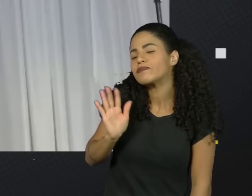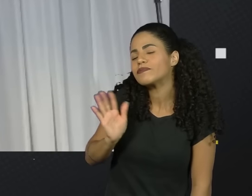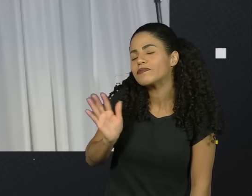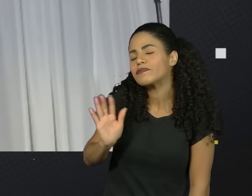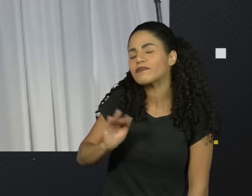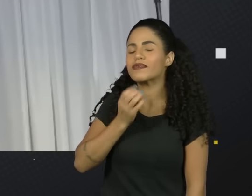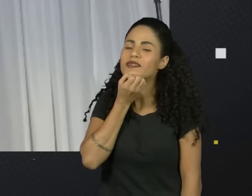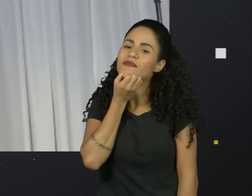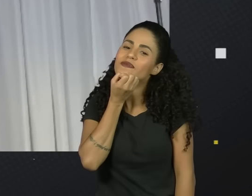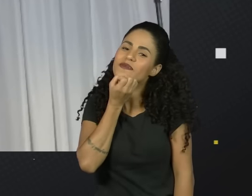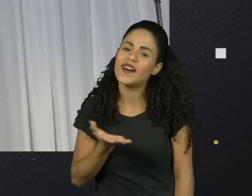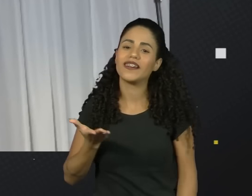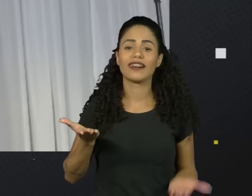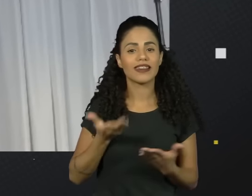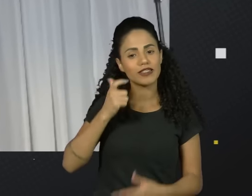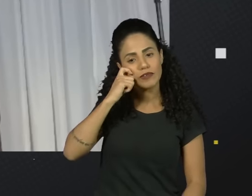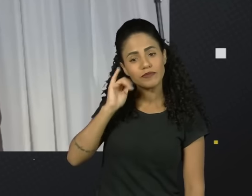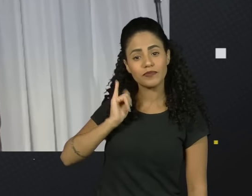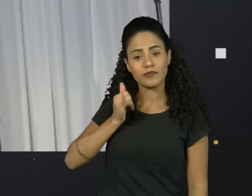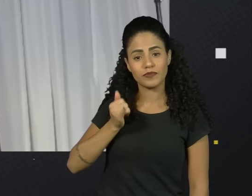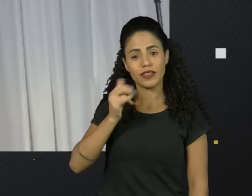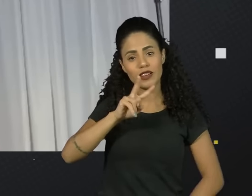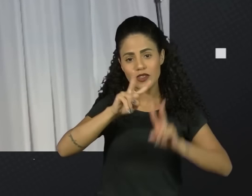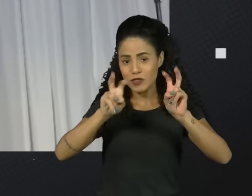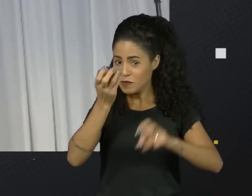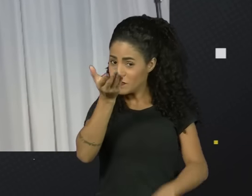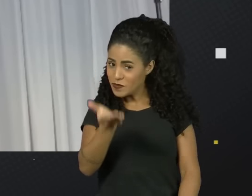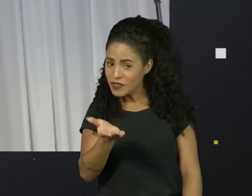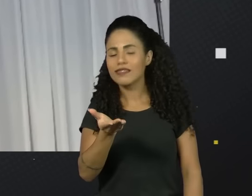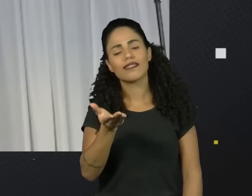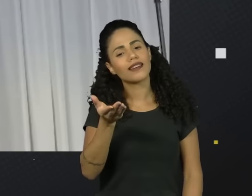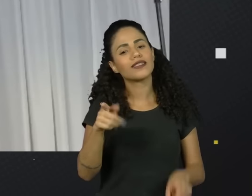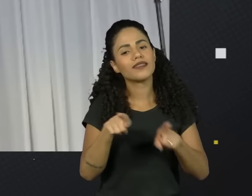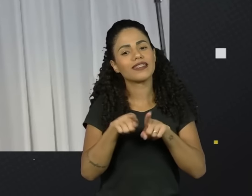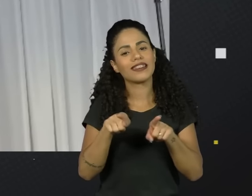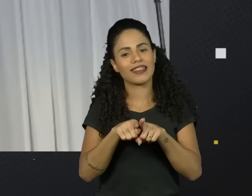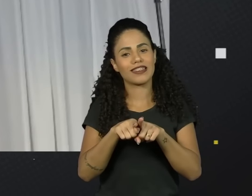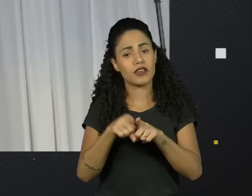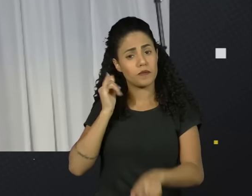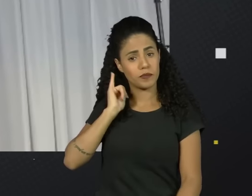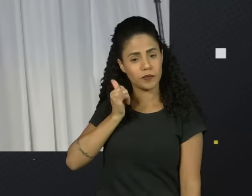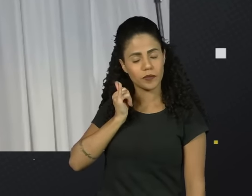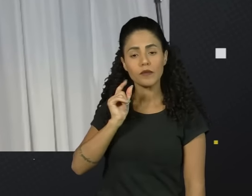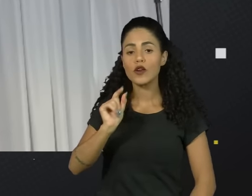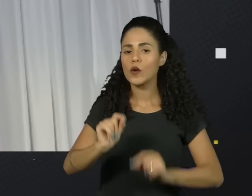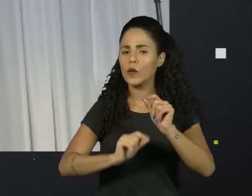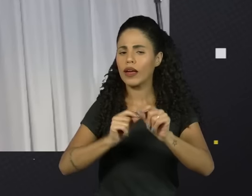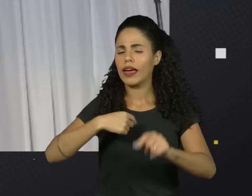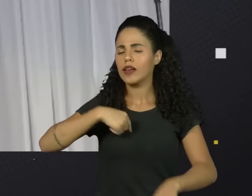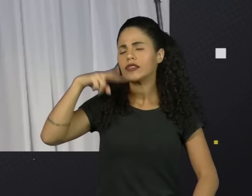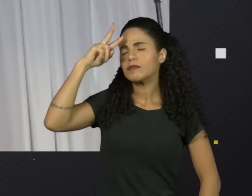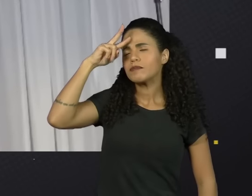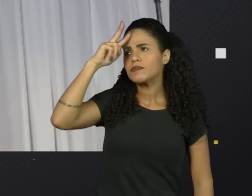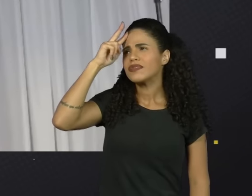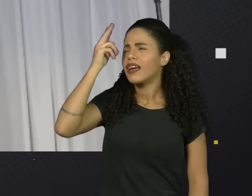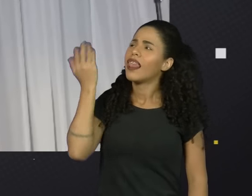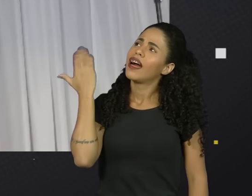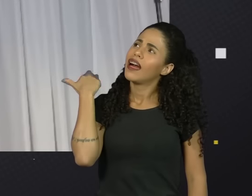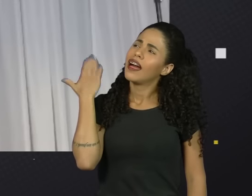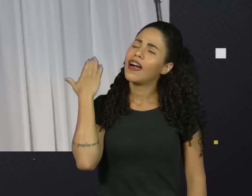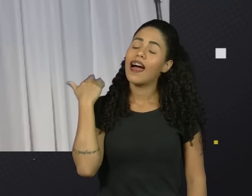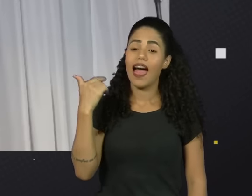aqui, poder falar de você e com você. Eu sempre lembro das primeiras vezes que eu